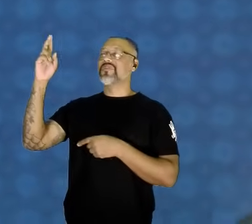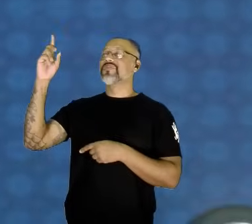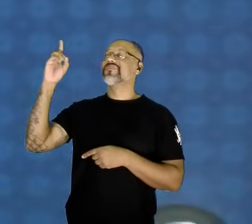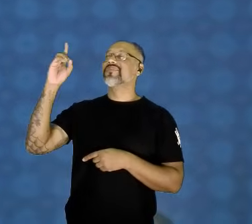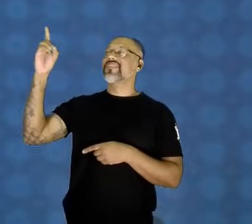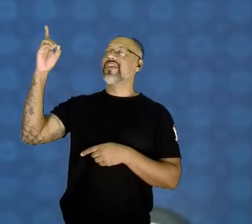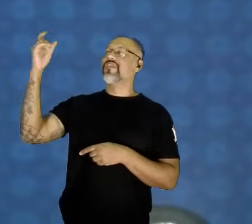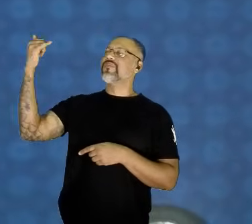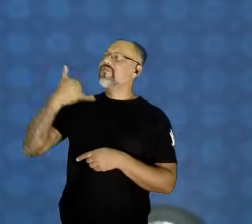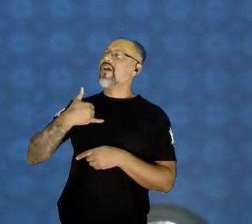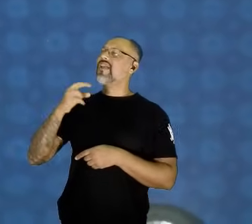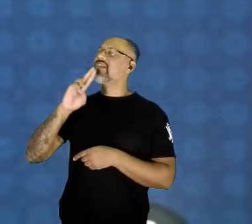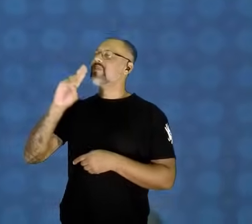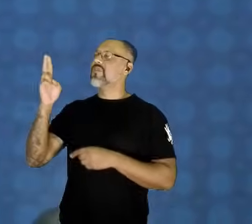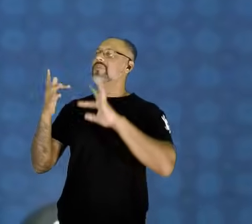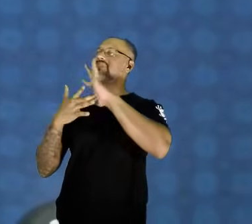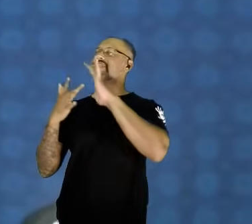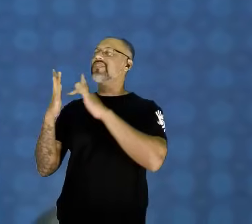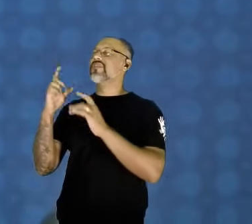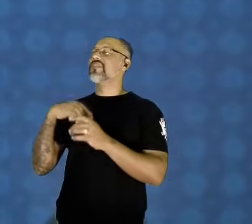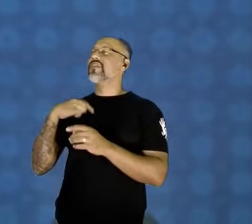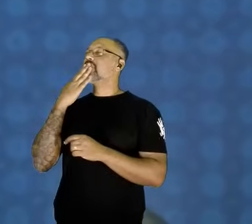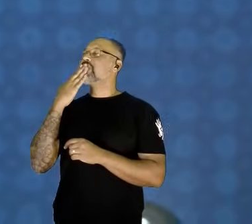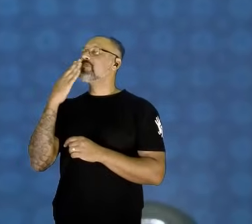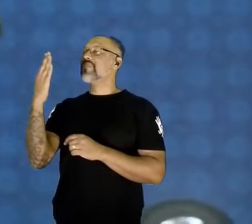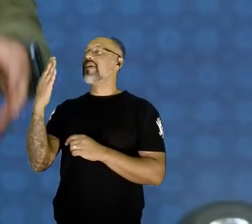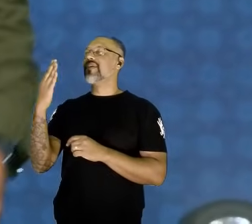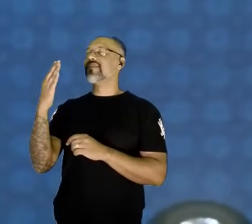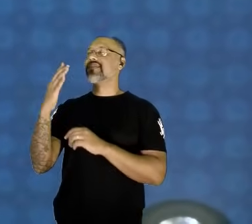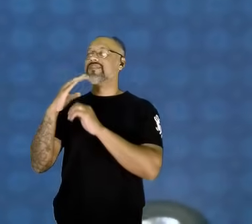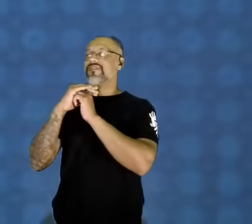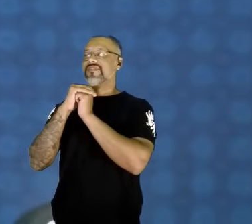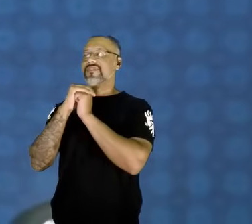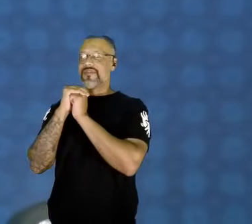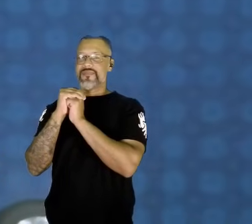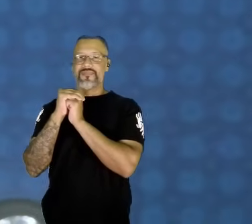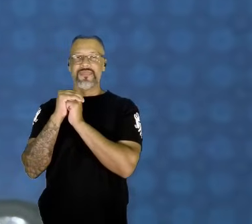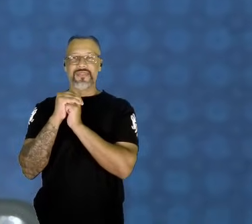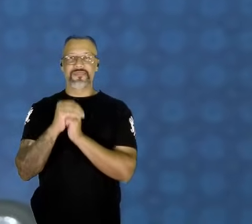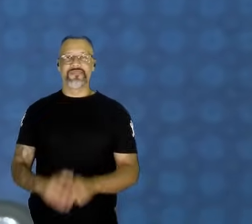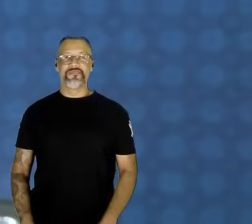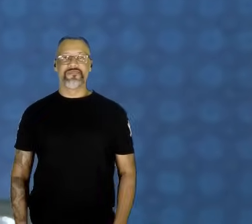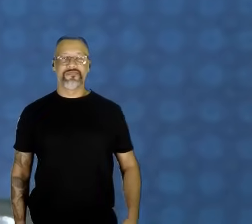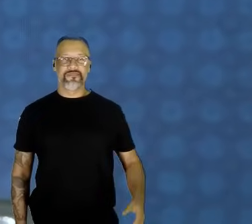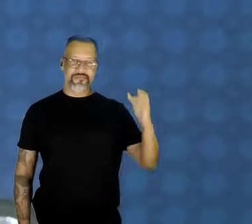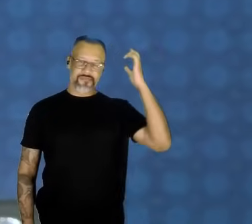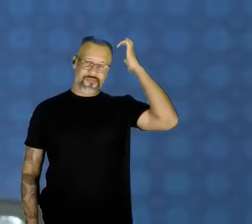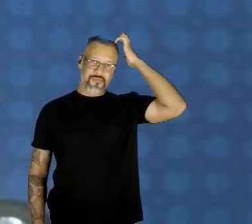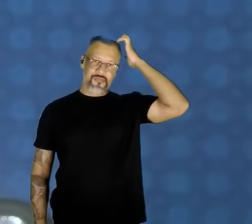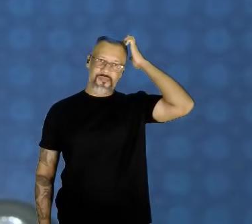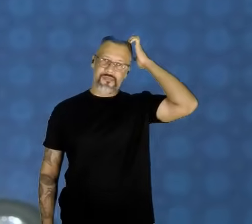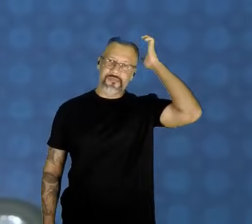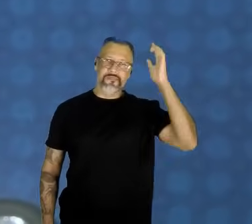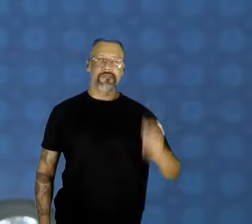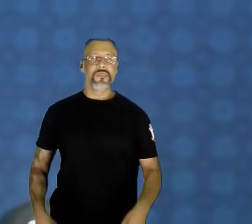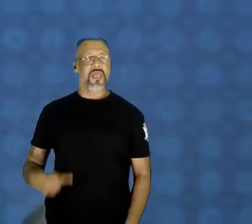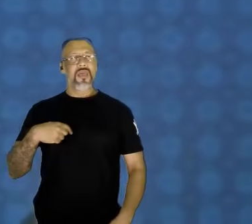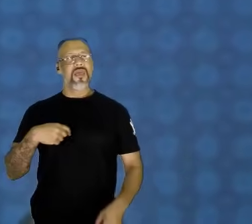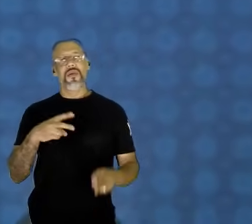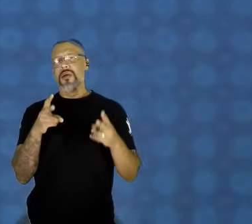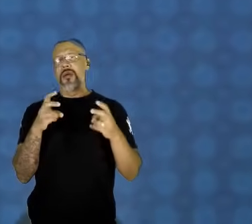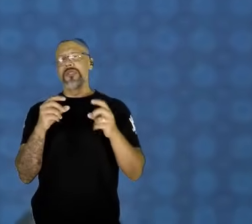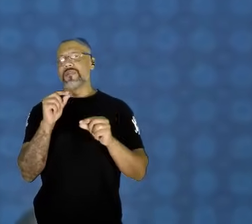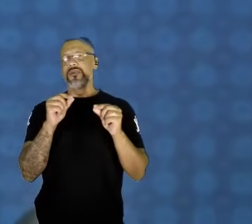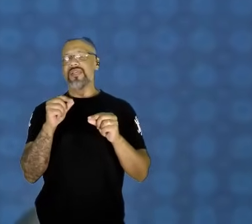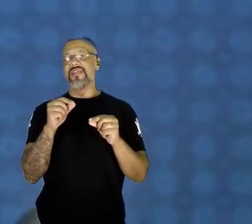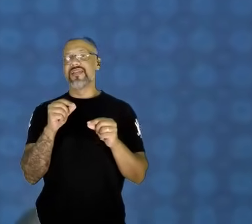de Jesus, é o que eu te peço, para a tua glória. Amém. Eu percebo que Jesus pegou muito pesado com essa